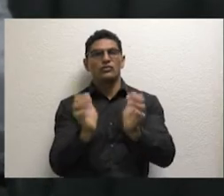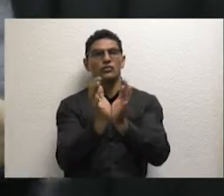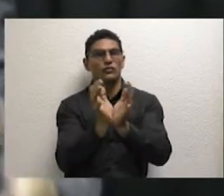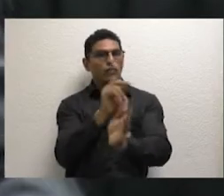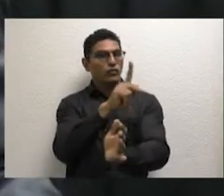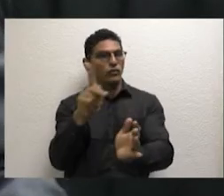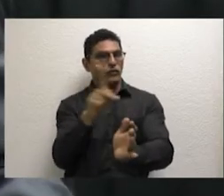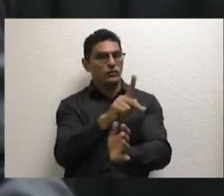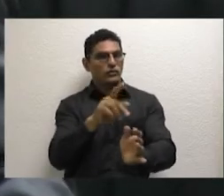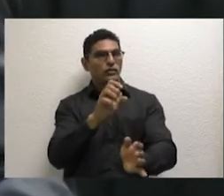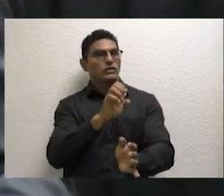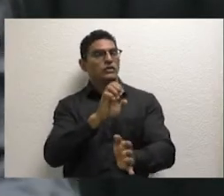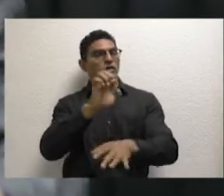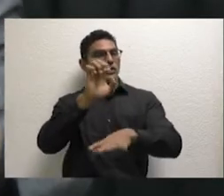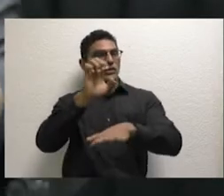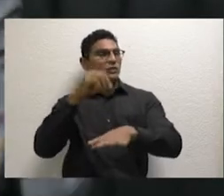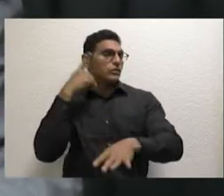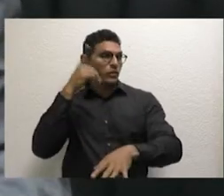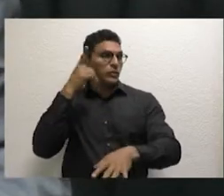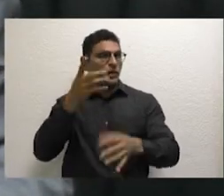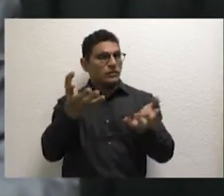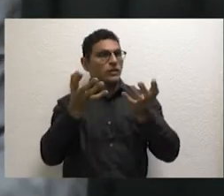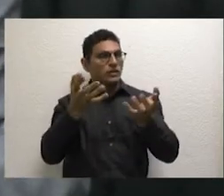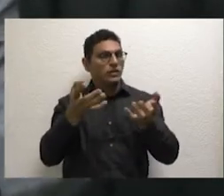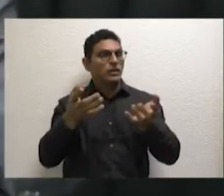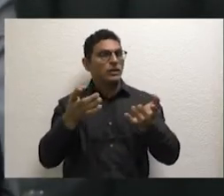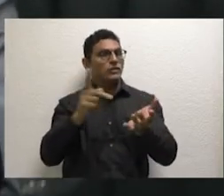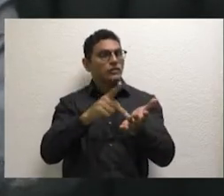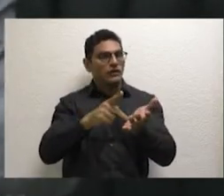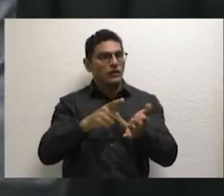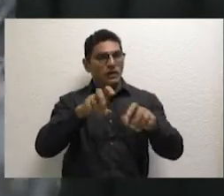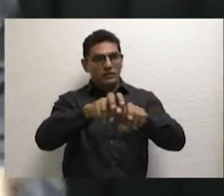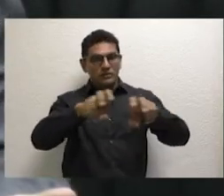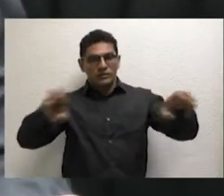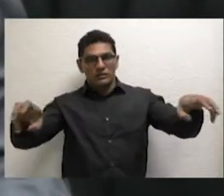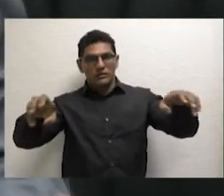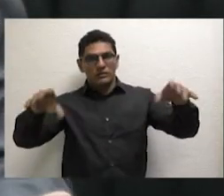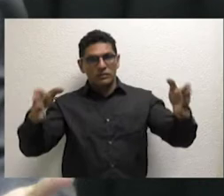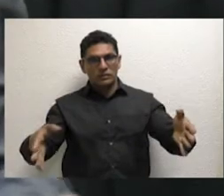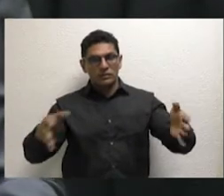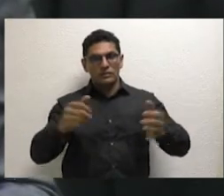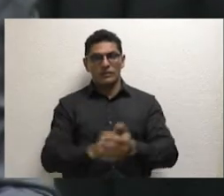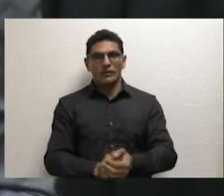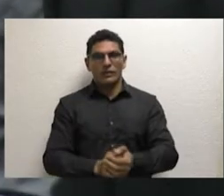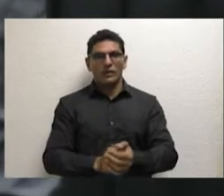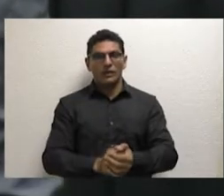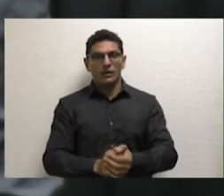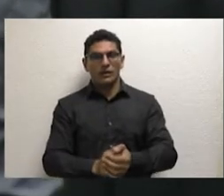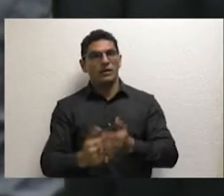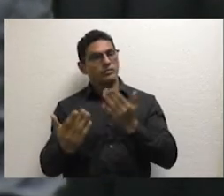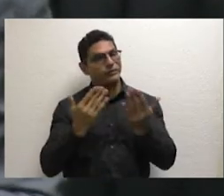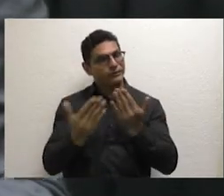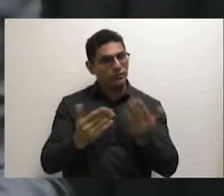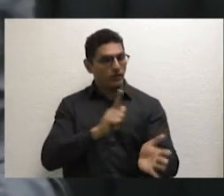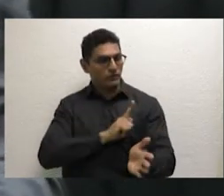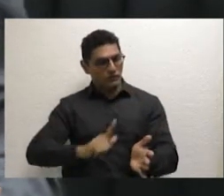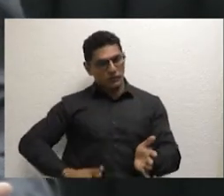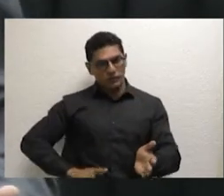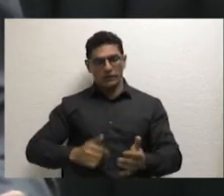ou os deputados que queiram para sentar a mesa e reabrir a negociação porque tendo em vista que